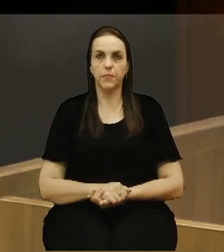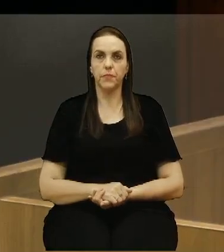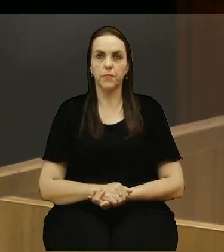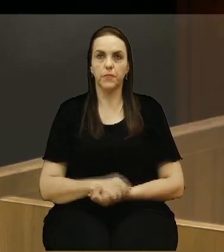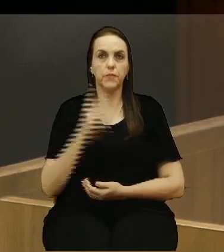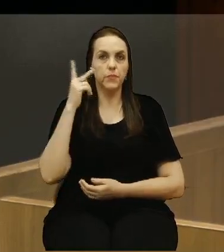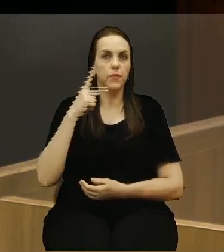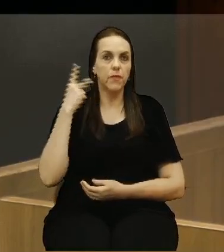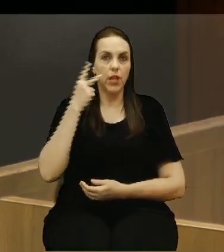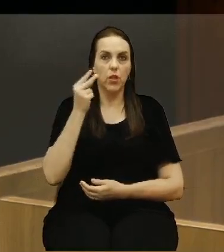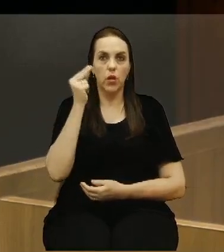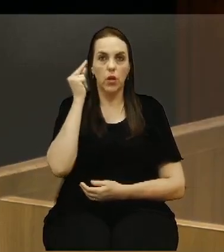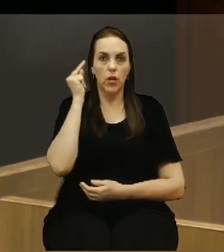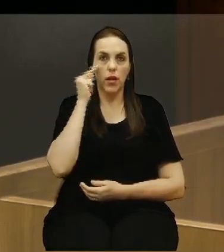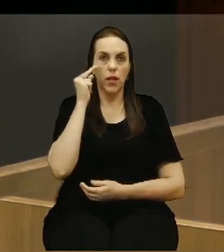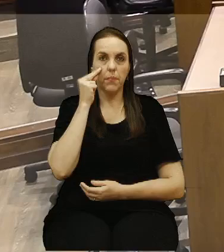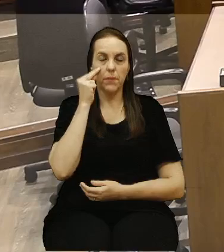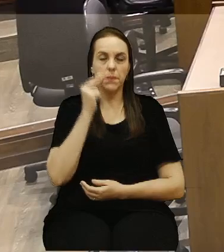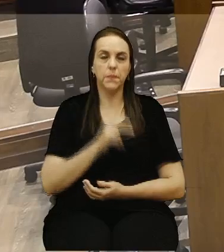Vereador Caleb.